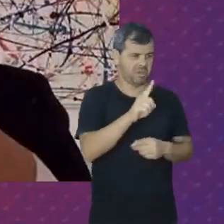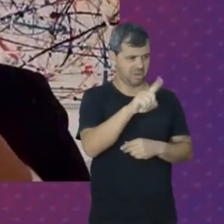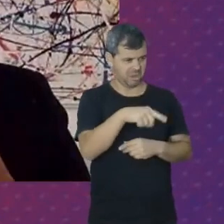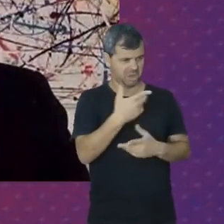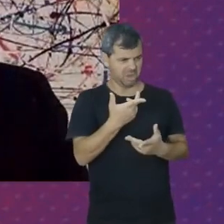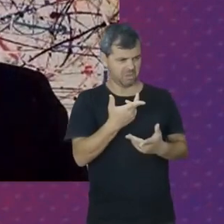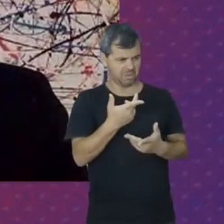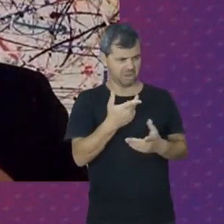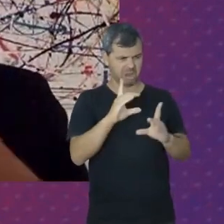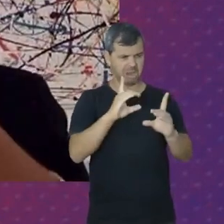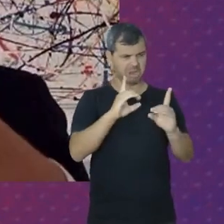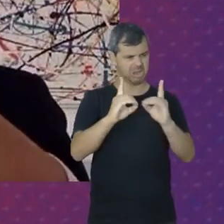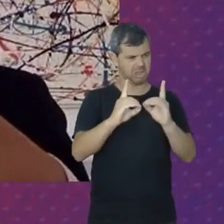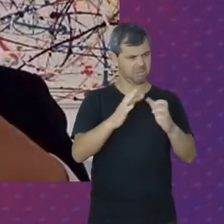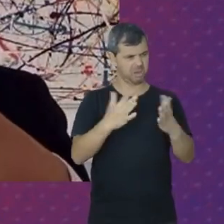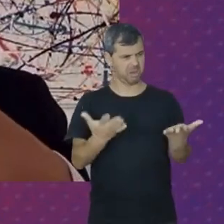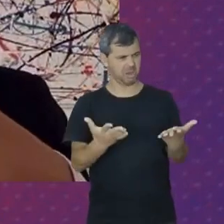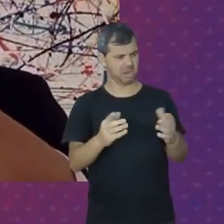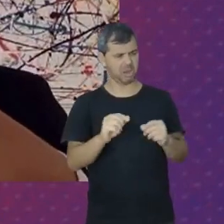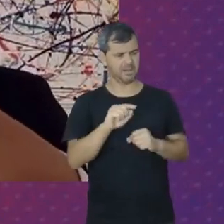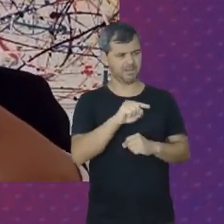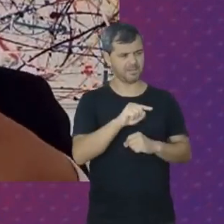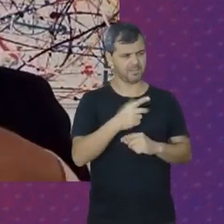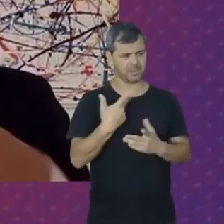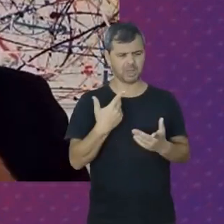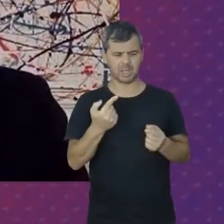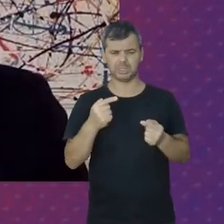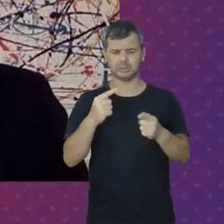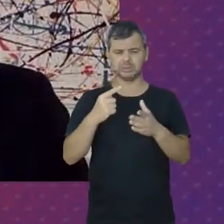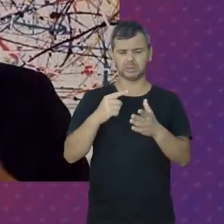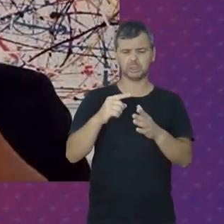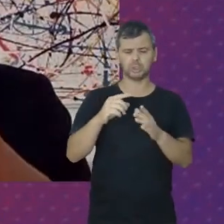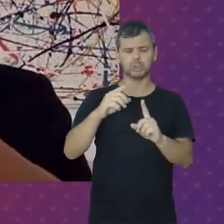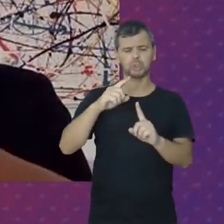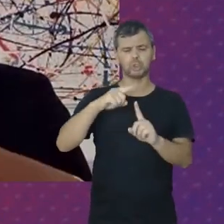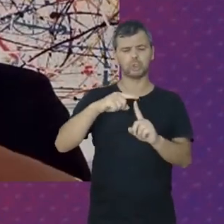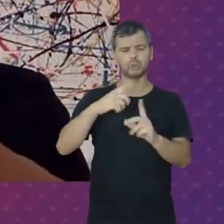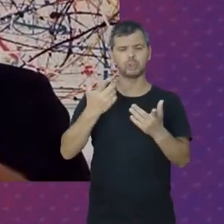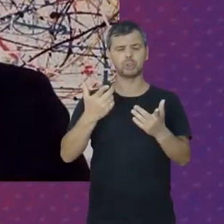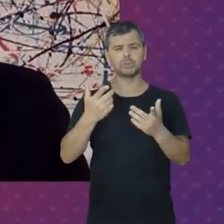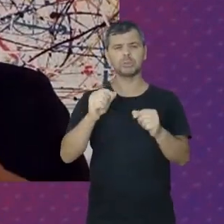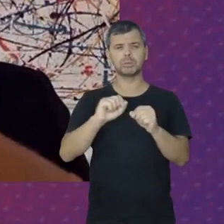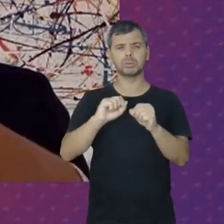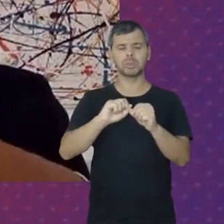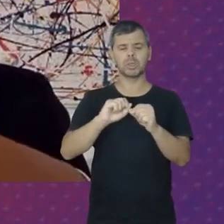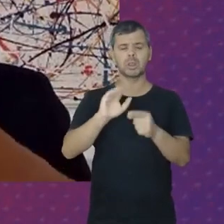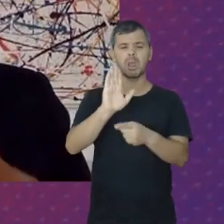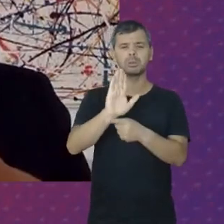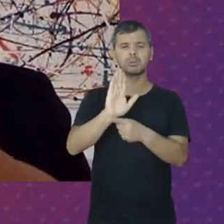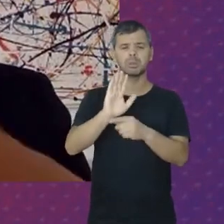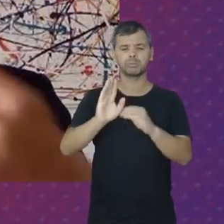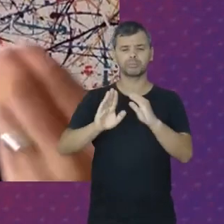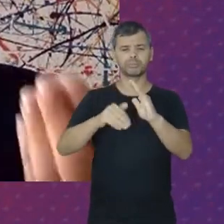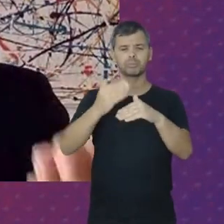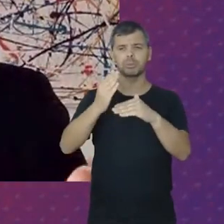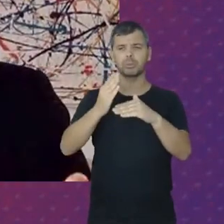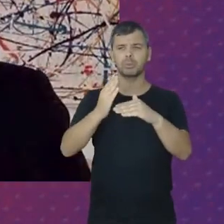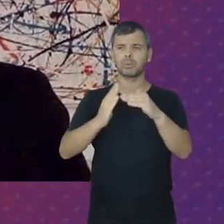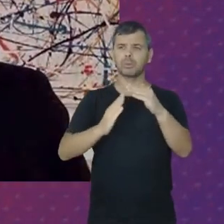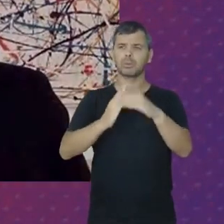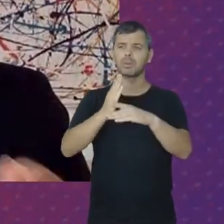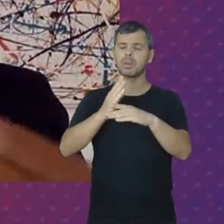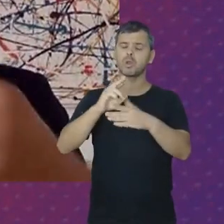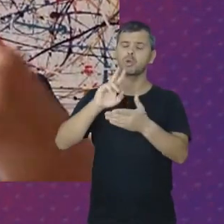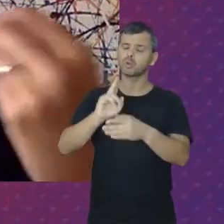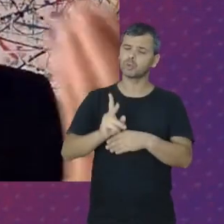essa dinâmica, né? É esse tipo de noção que tem contribuído para manter as